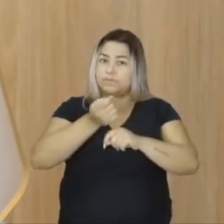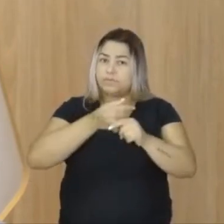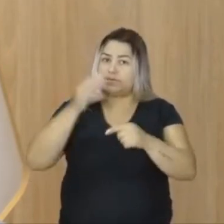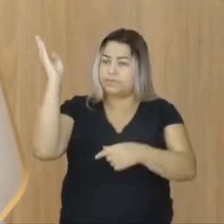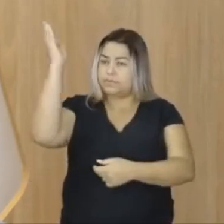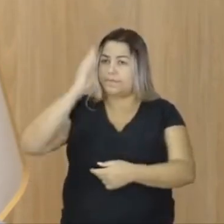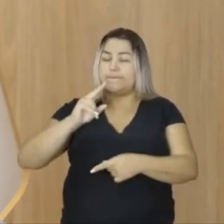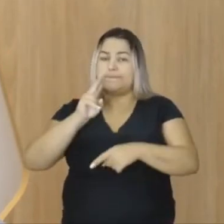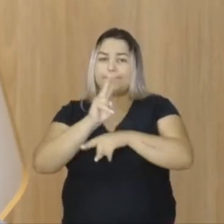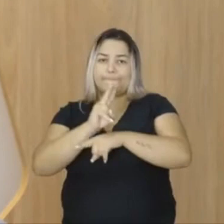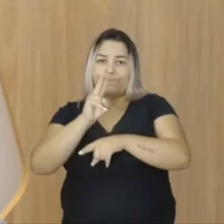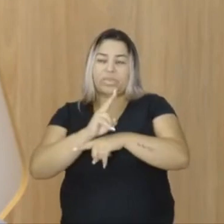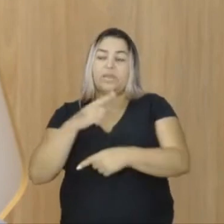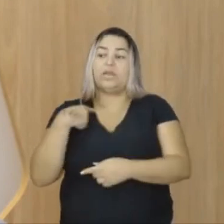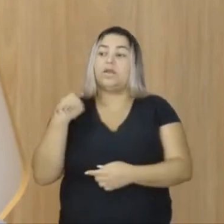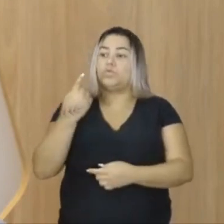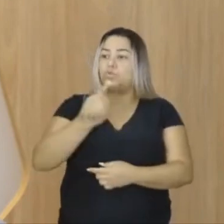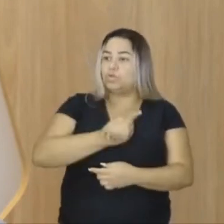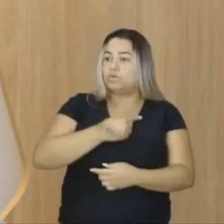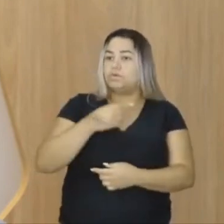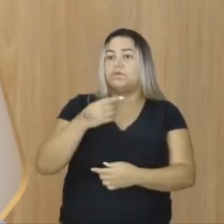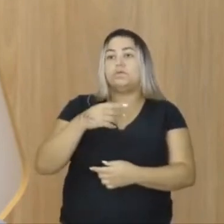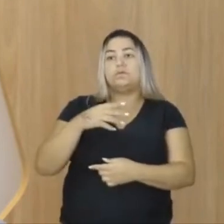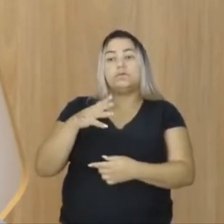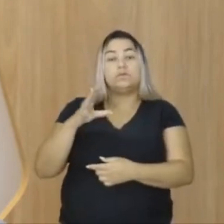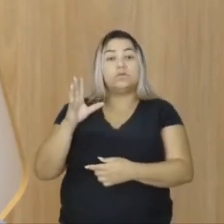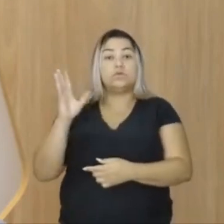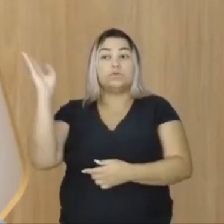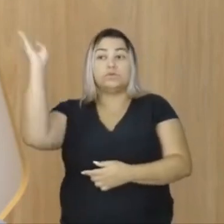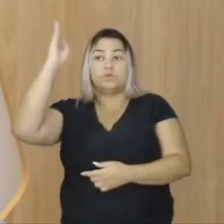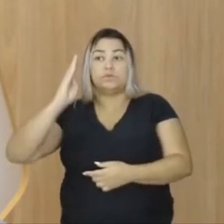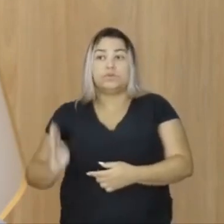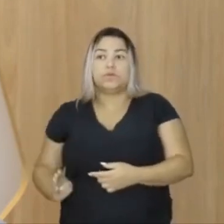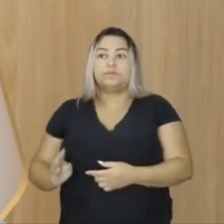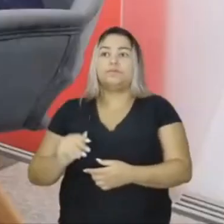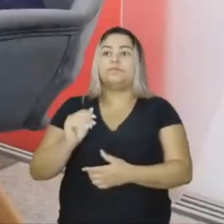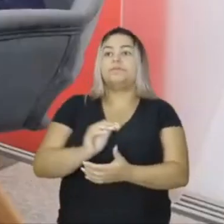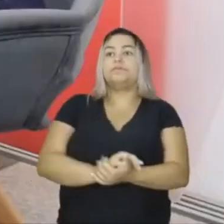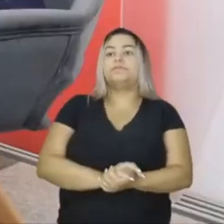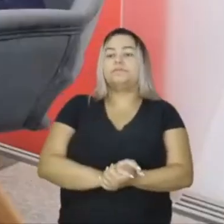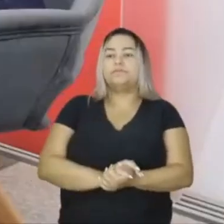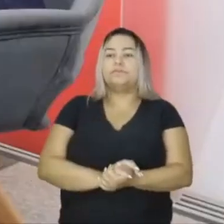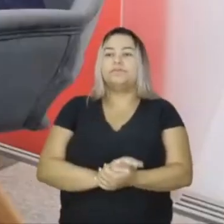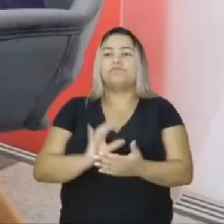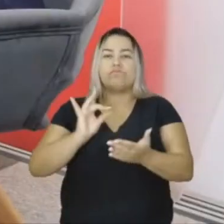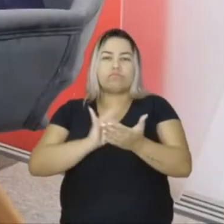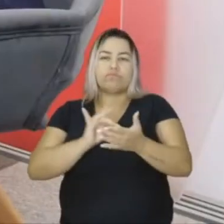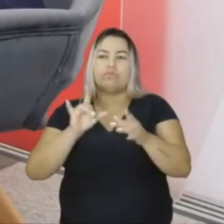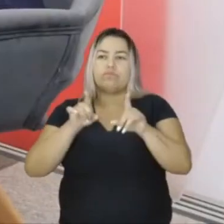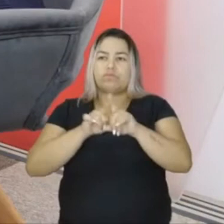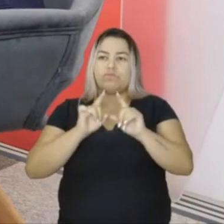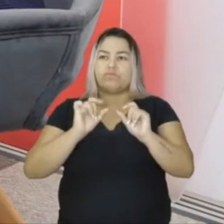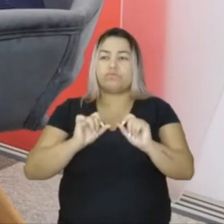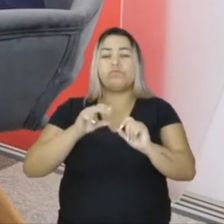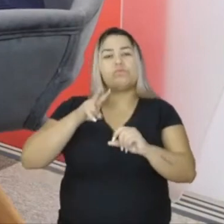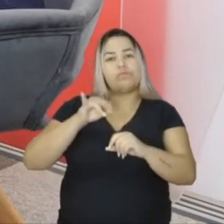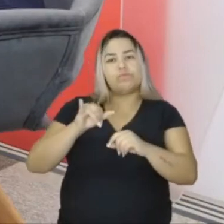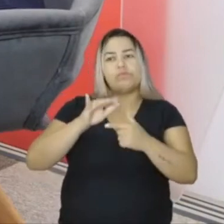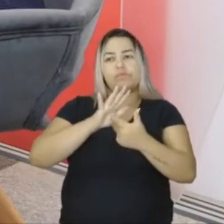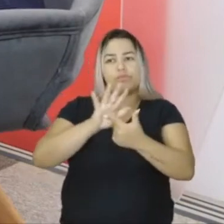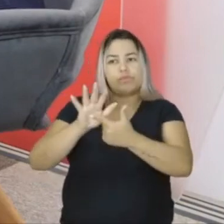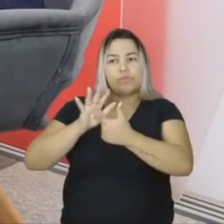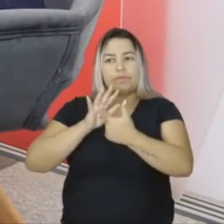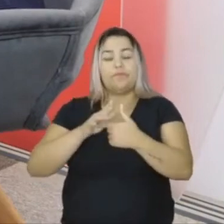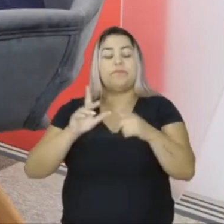proteger a nossa grande pátria, né? Nossa terra, nossa grande mãe. Com certeza, e essas medidas, né, vão trazer assim,